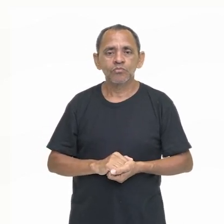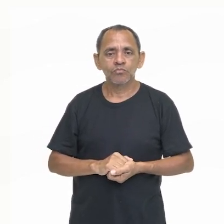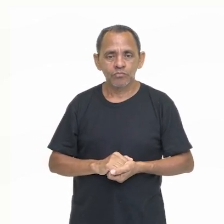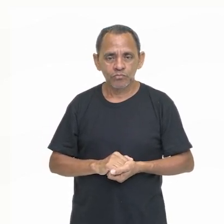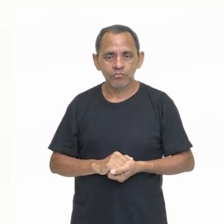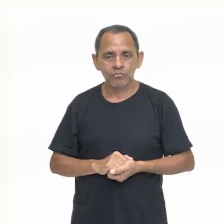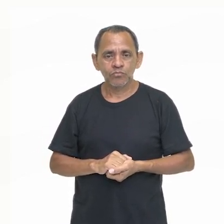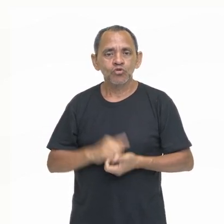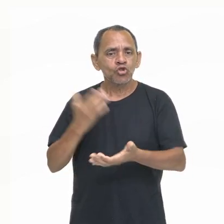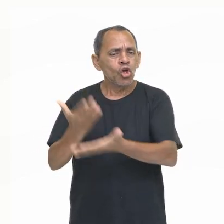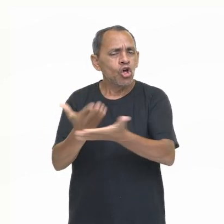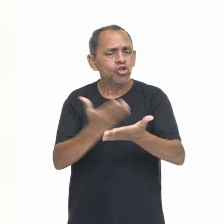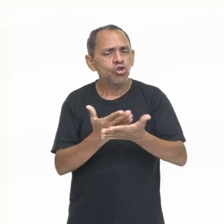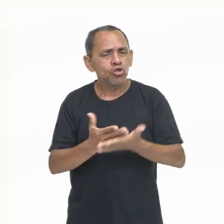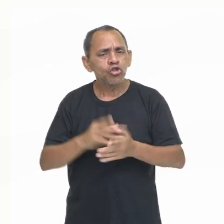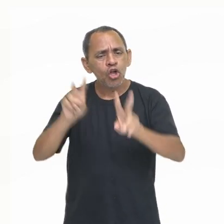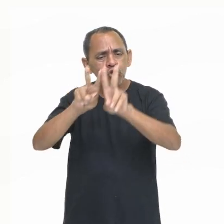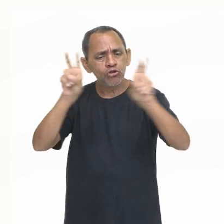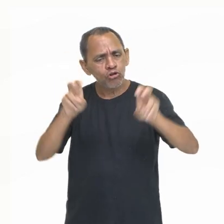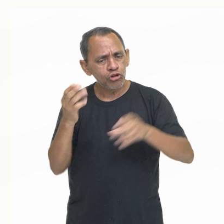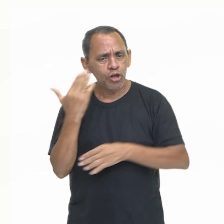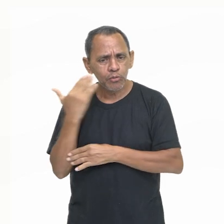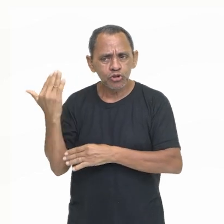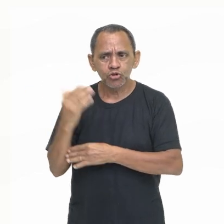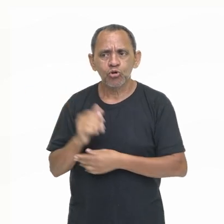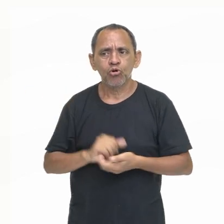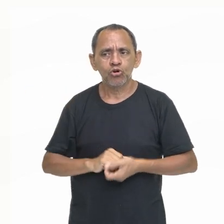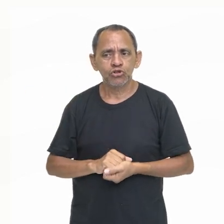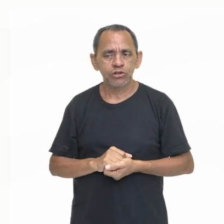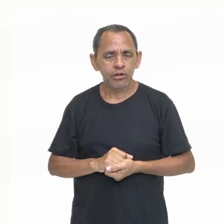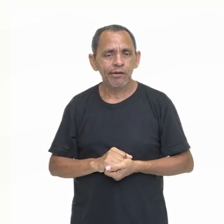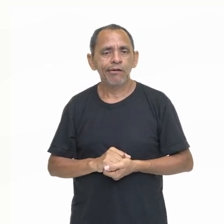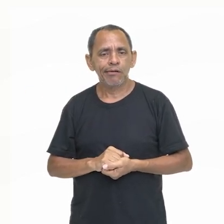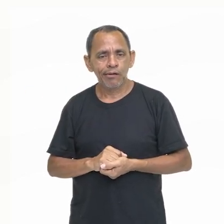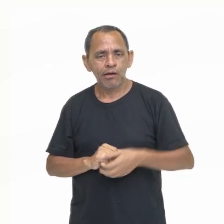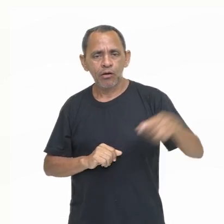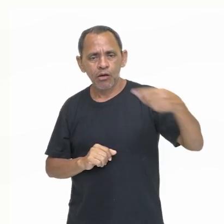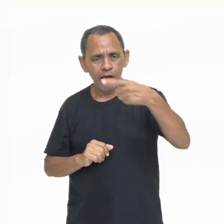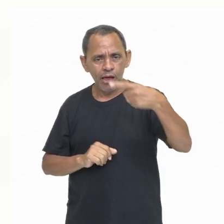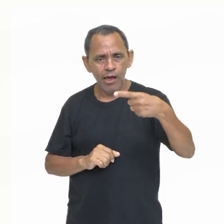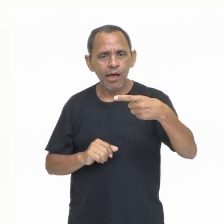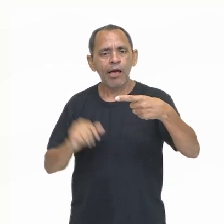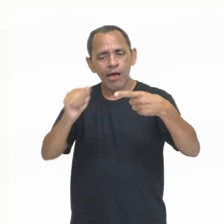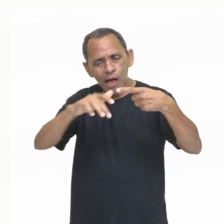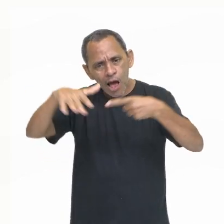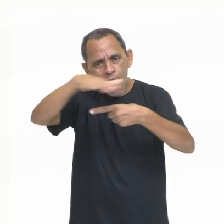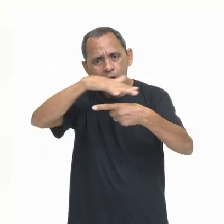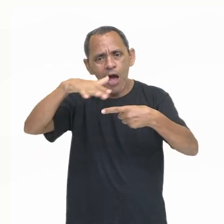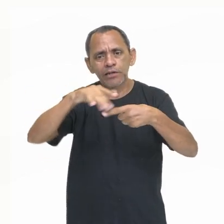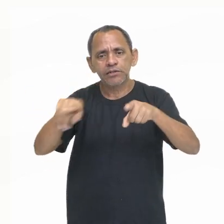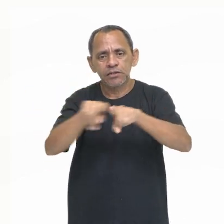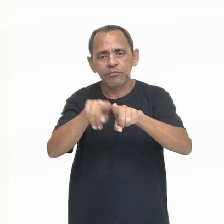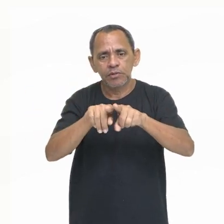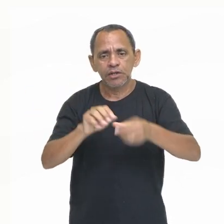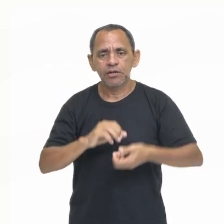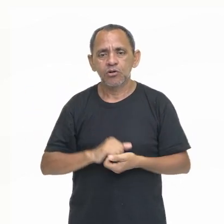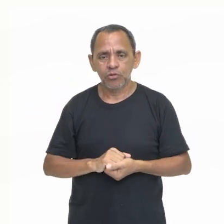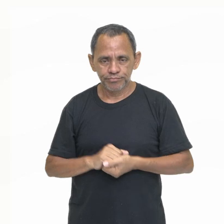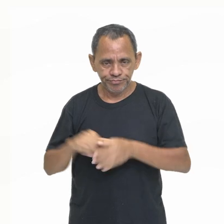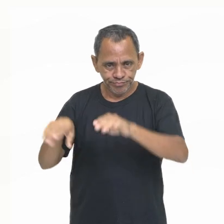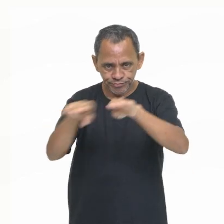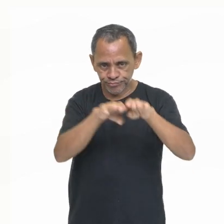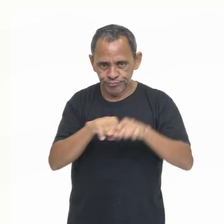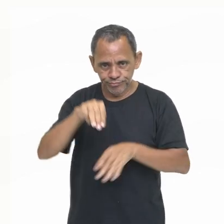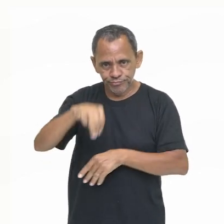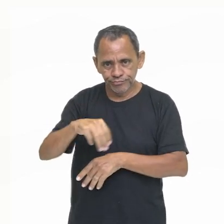temos alguns desses múltiplos ou submúltiplos, né? Ou então a unidade padrão, que é o metro quadrado,